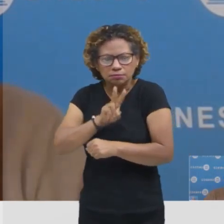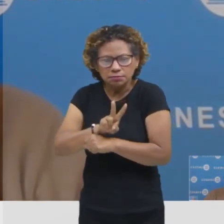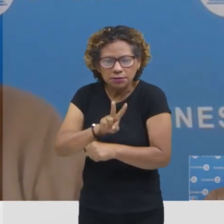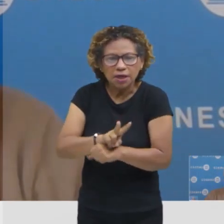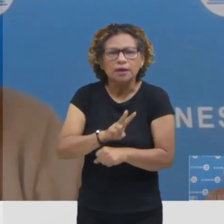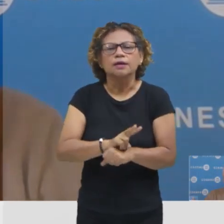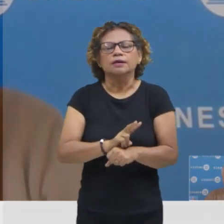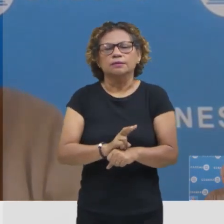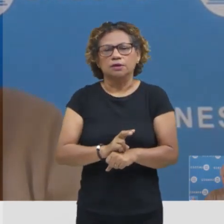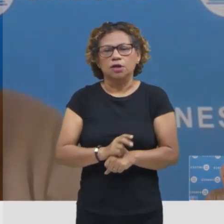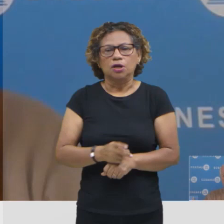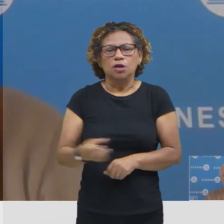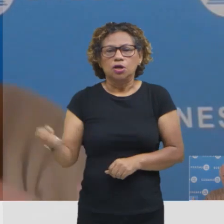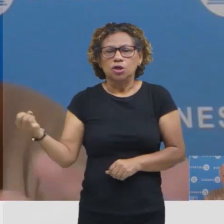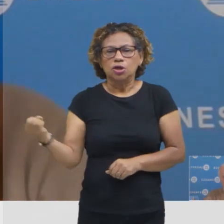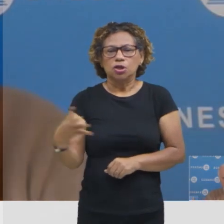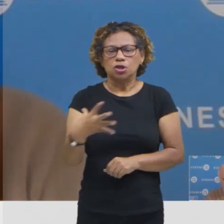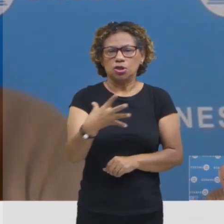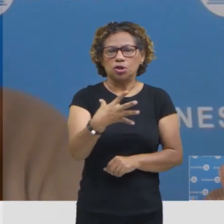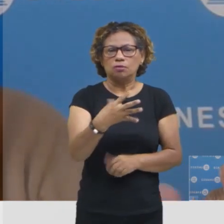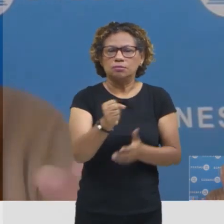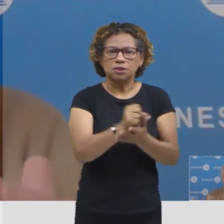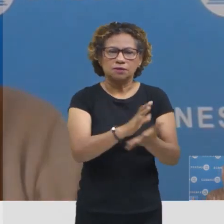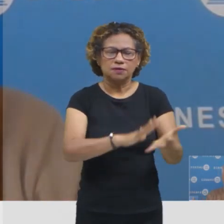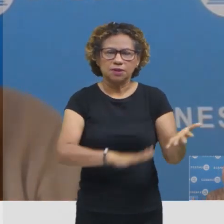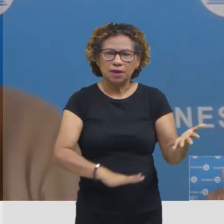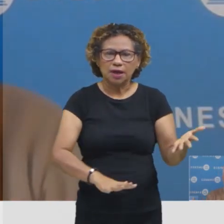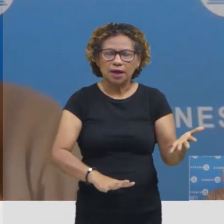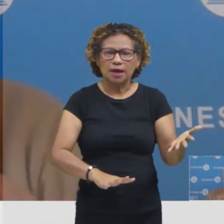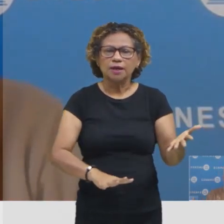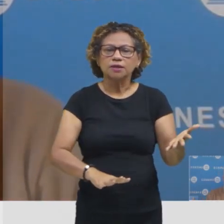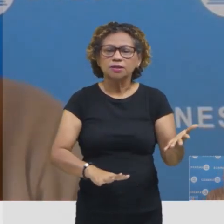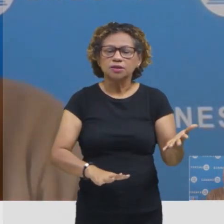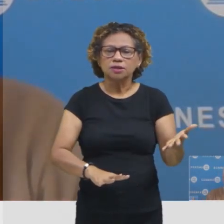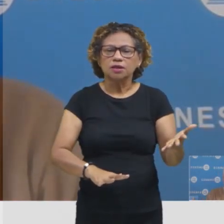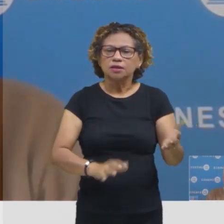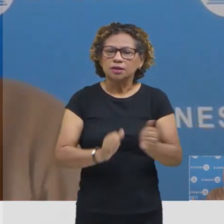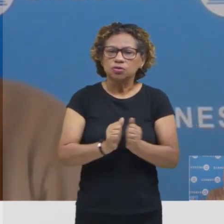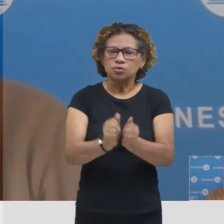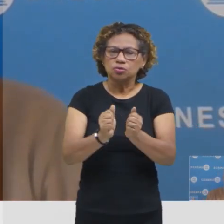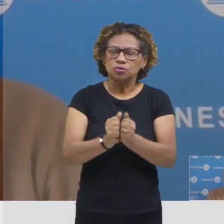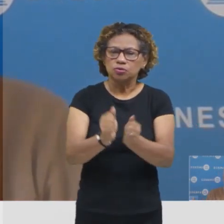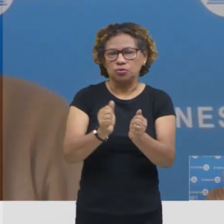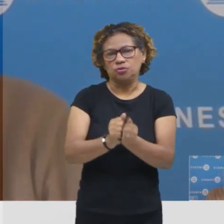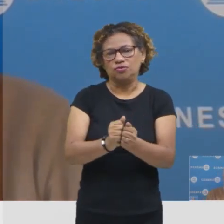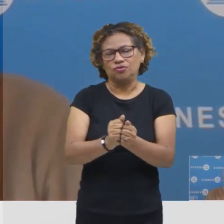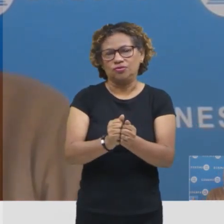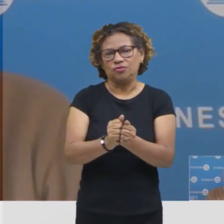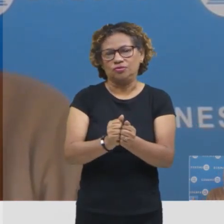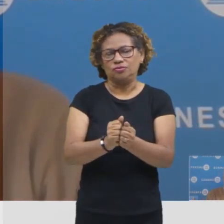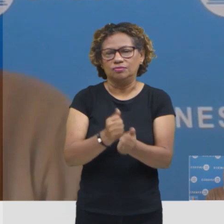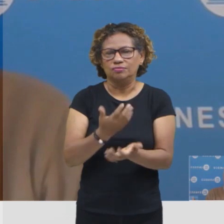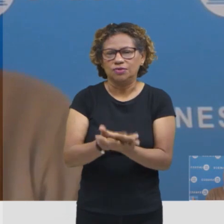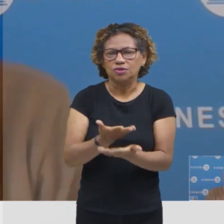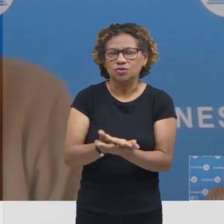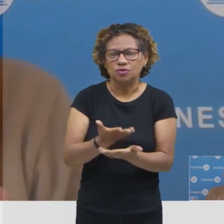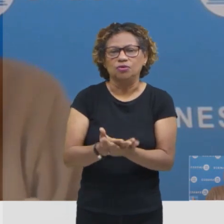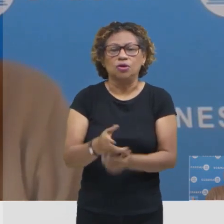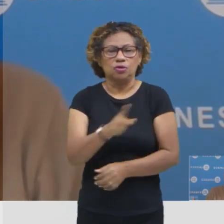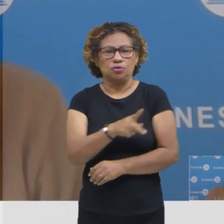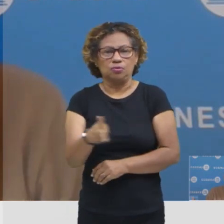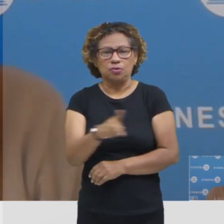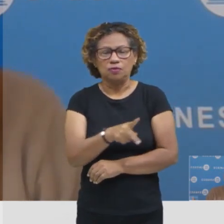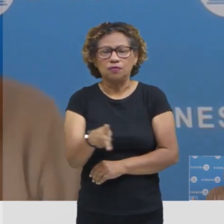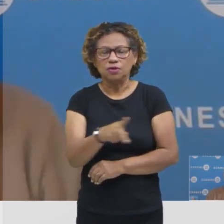dar novos trabalhos para fazer, de acompanhar os seus projetos e, portanto, vai ter que ter um professor que tem um papel